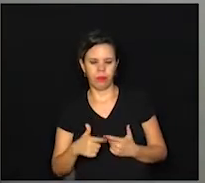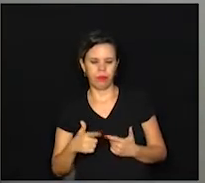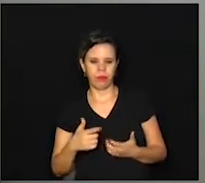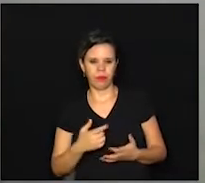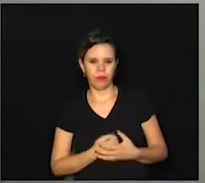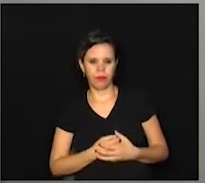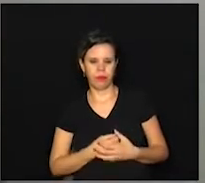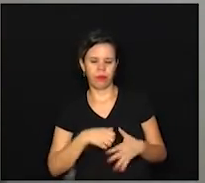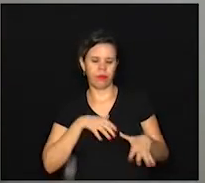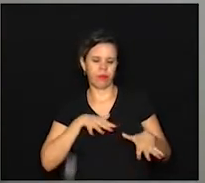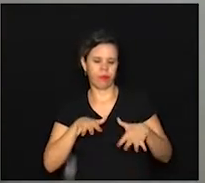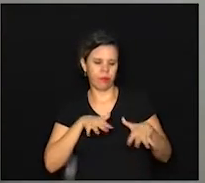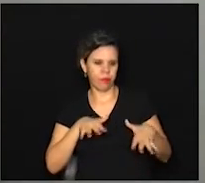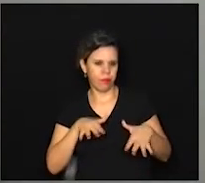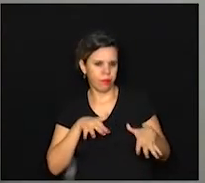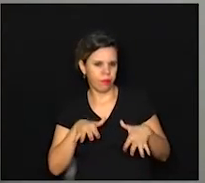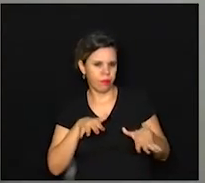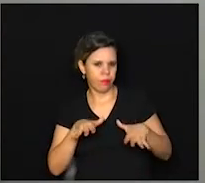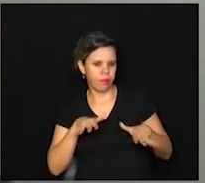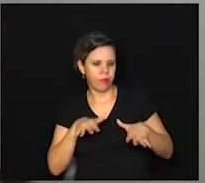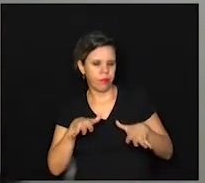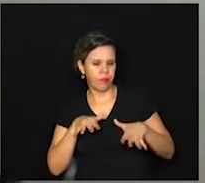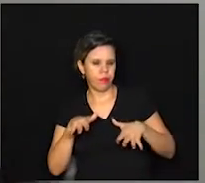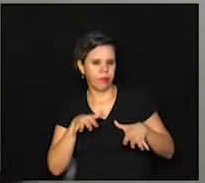os movimentos pela